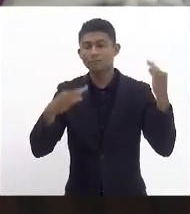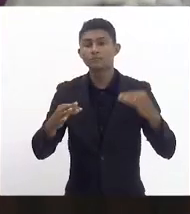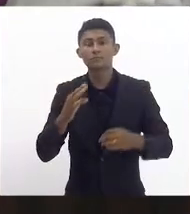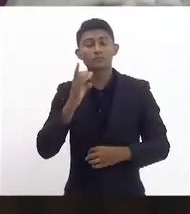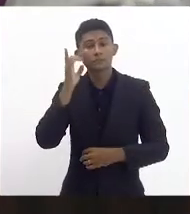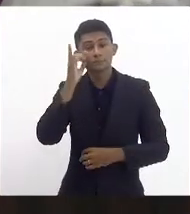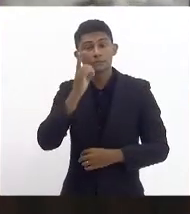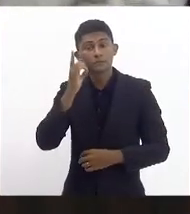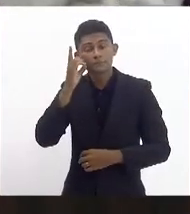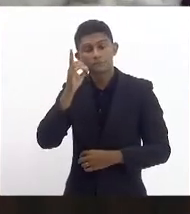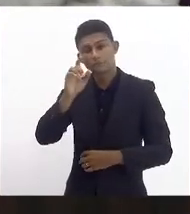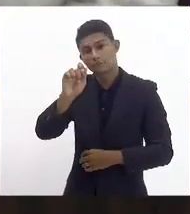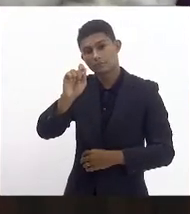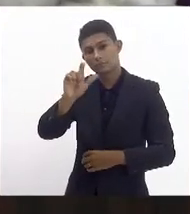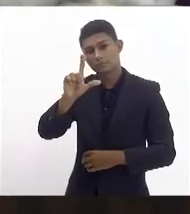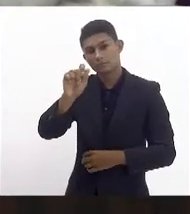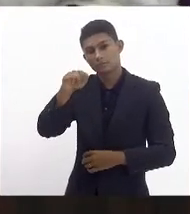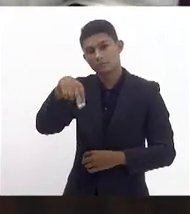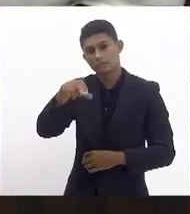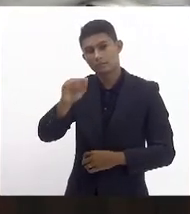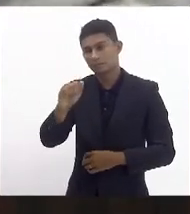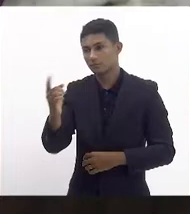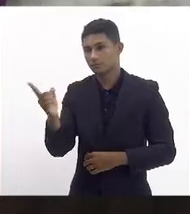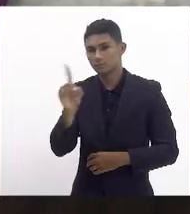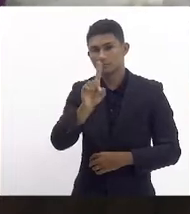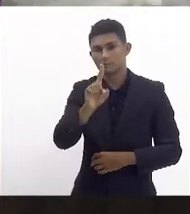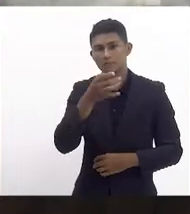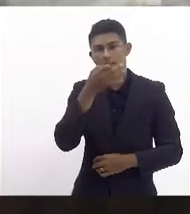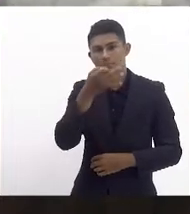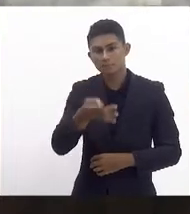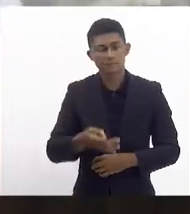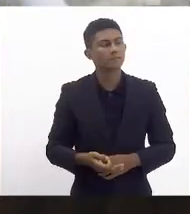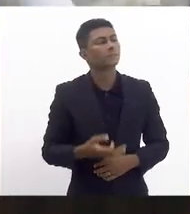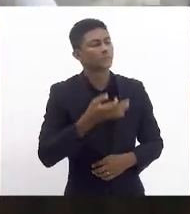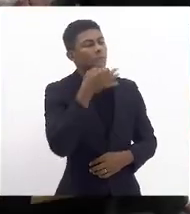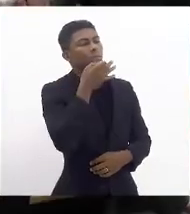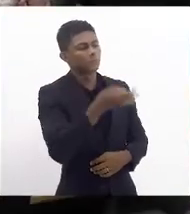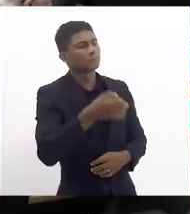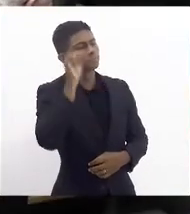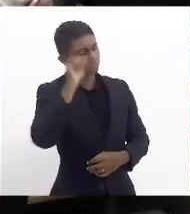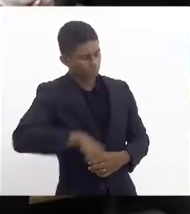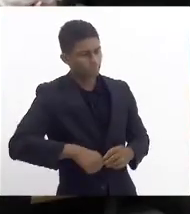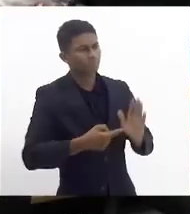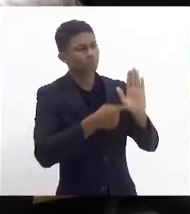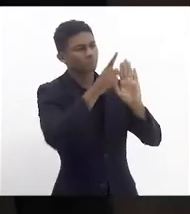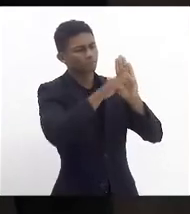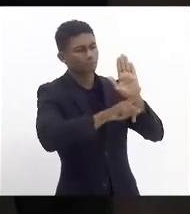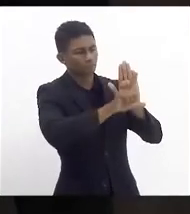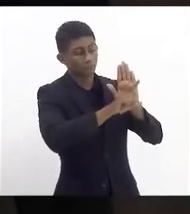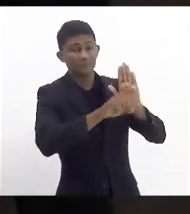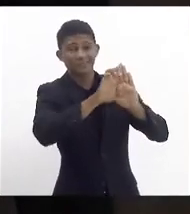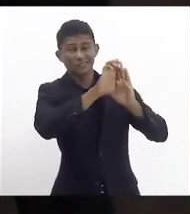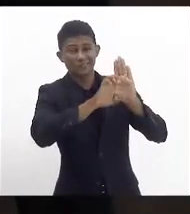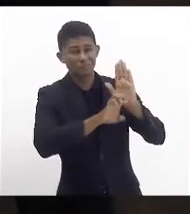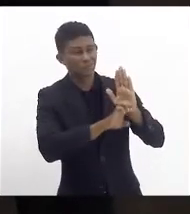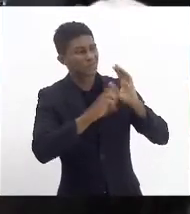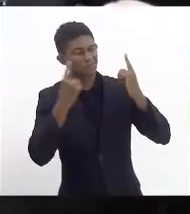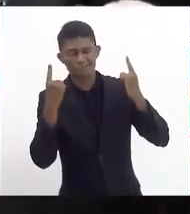deputada Alana Passos. Meu parecer é favorável ao projeto e contrário a todas as